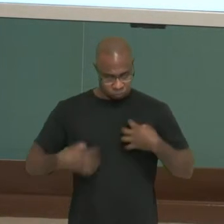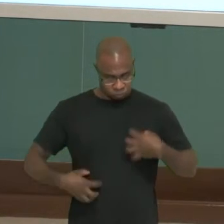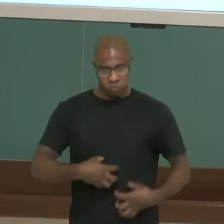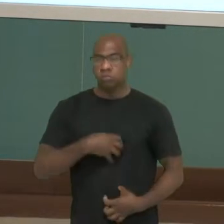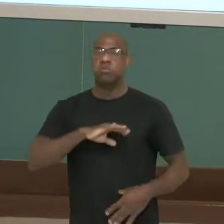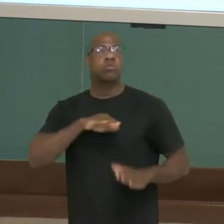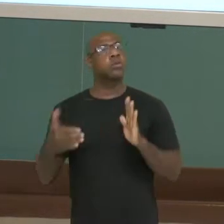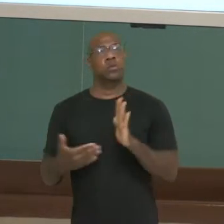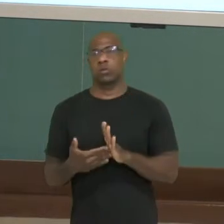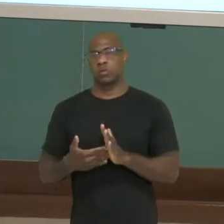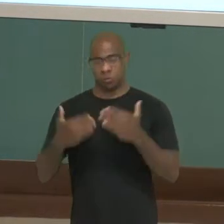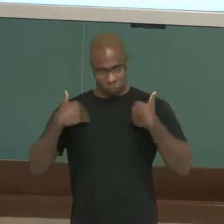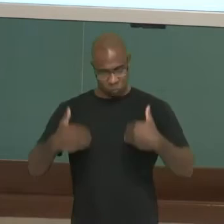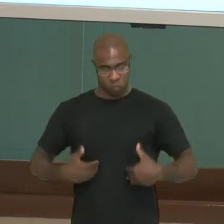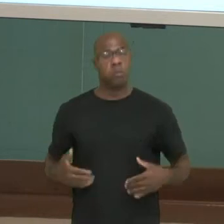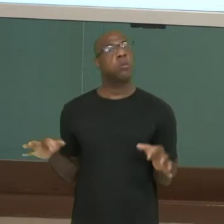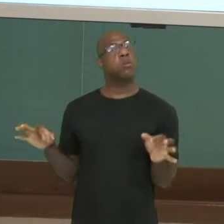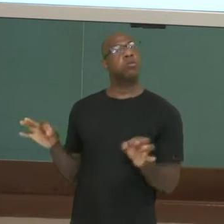o organismo completo.